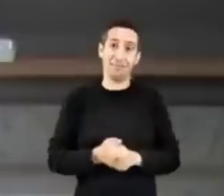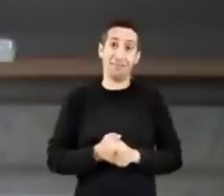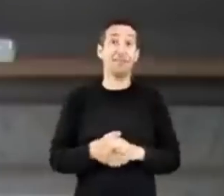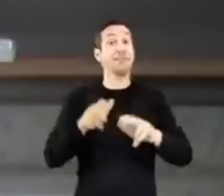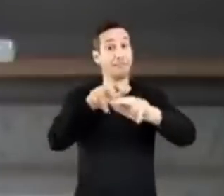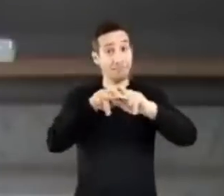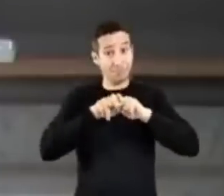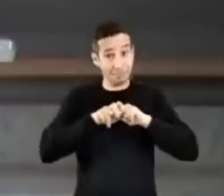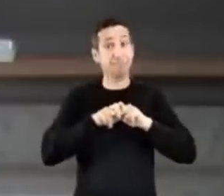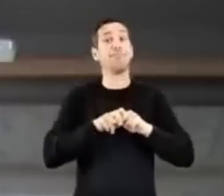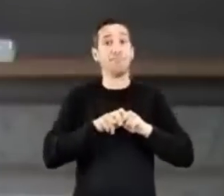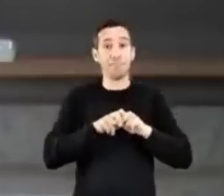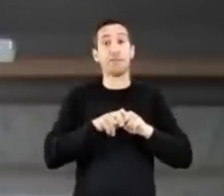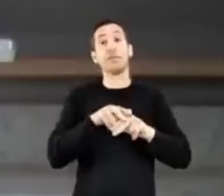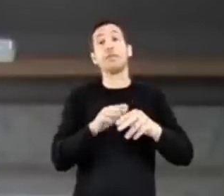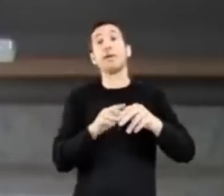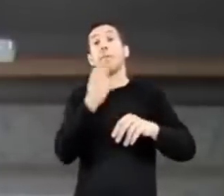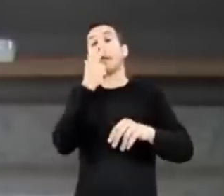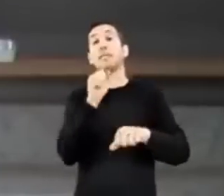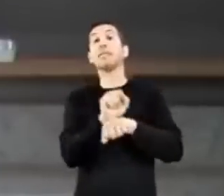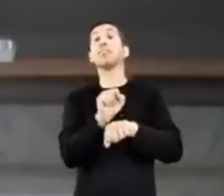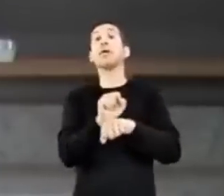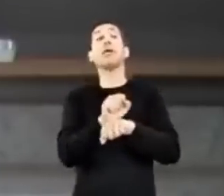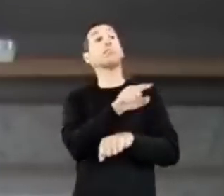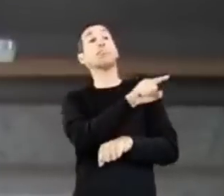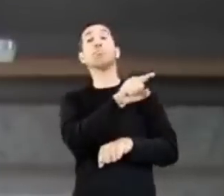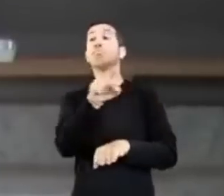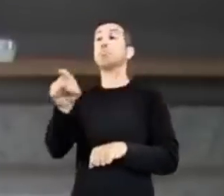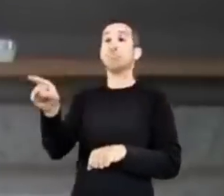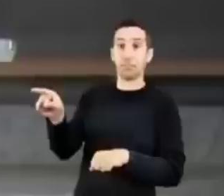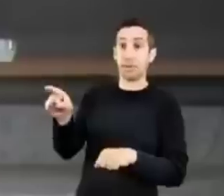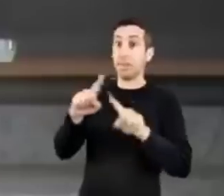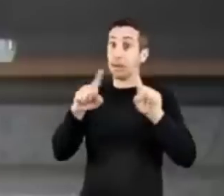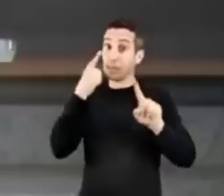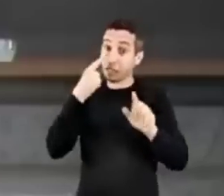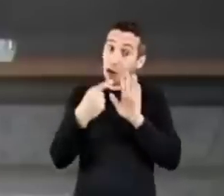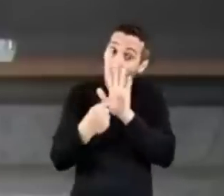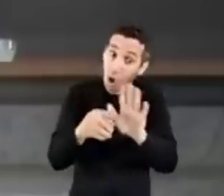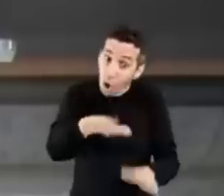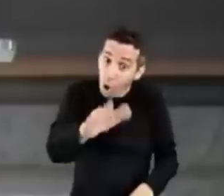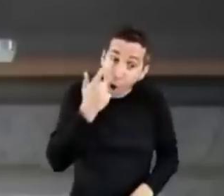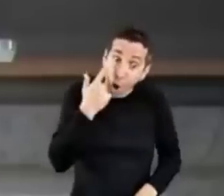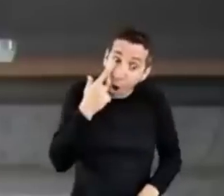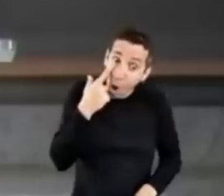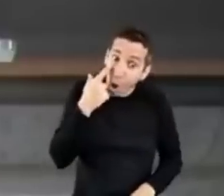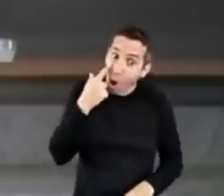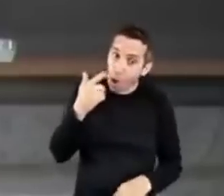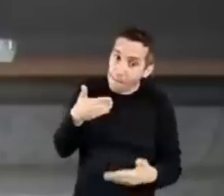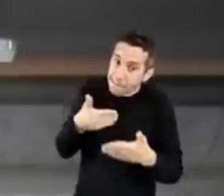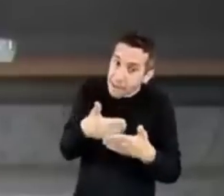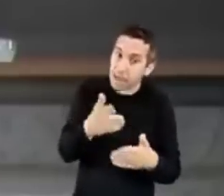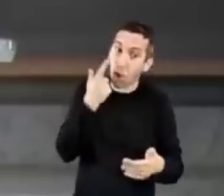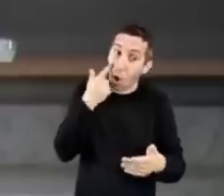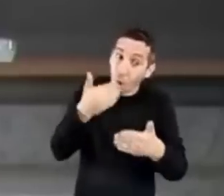dando um tempo para gente mas ele tá soltando alguns finais de dizendo assim tá vendo ó tá chegando ao final tá chegando o final